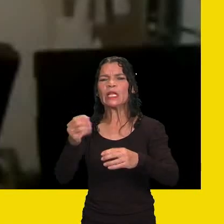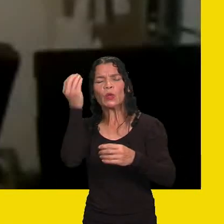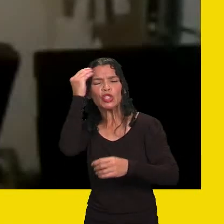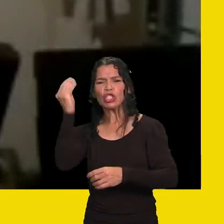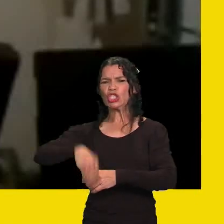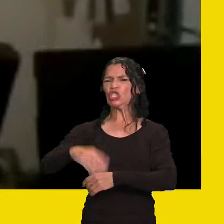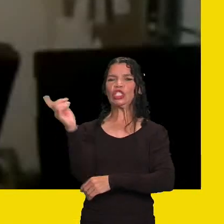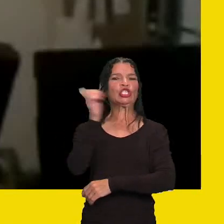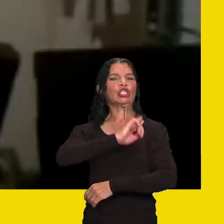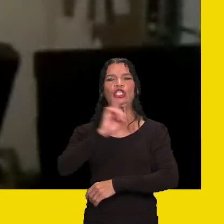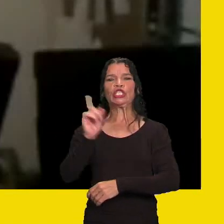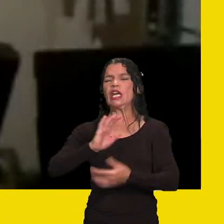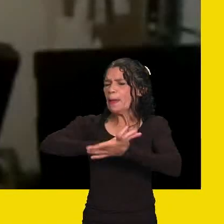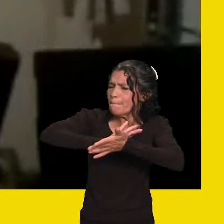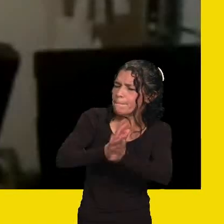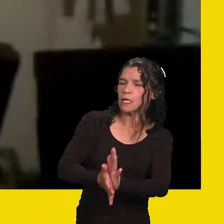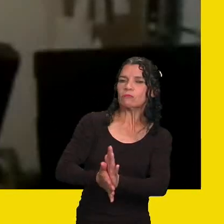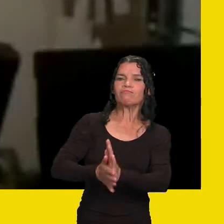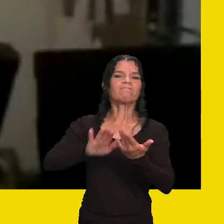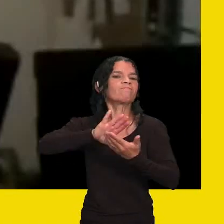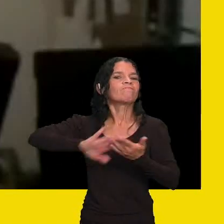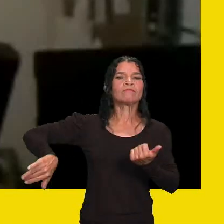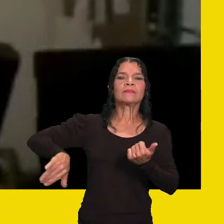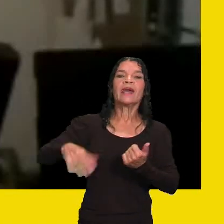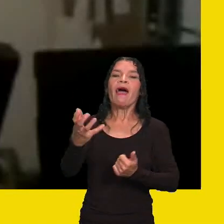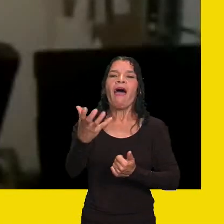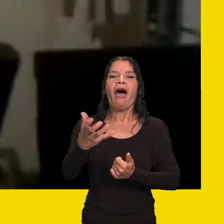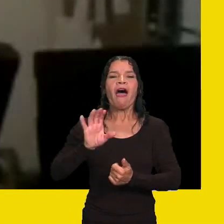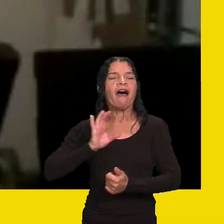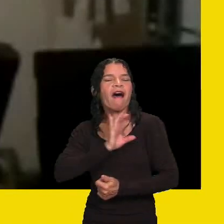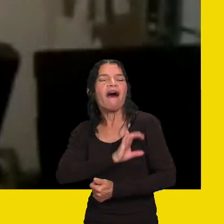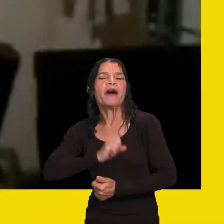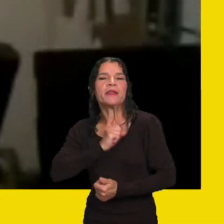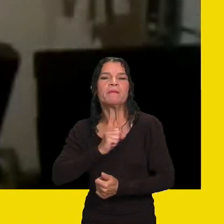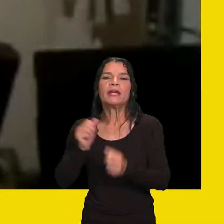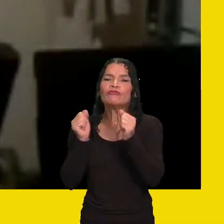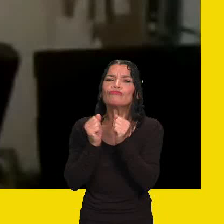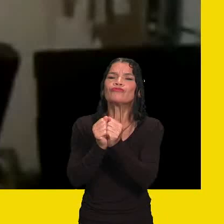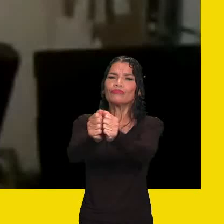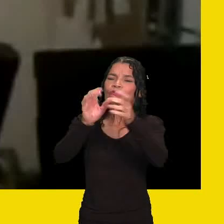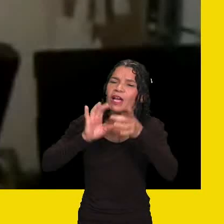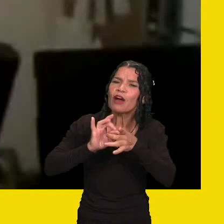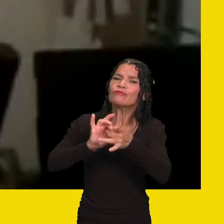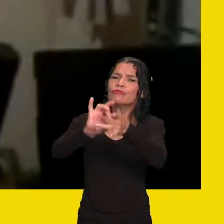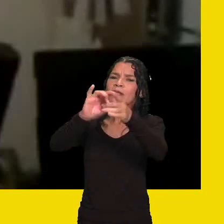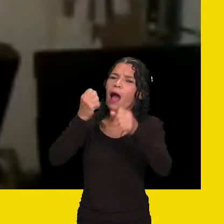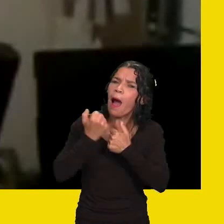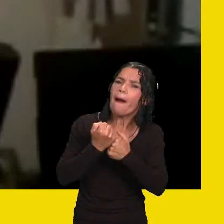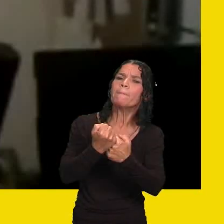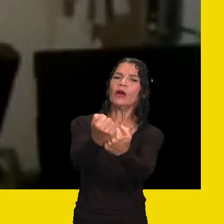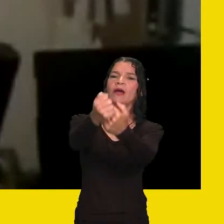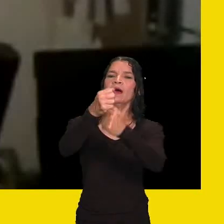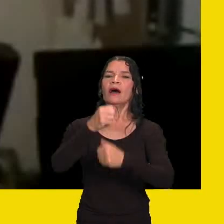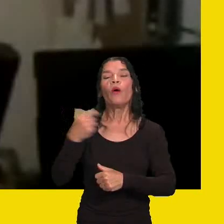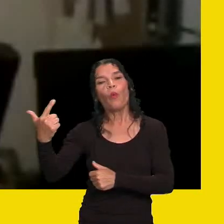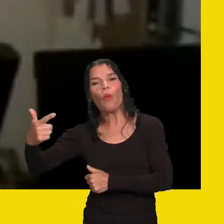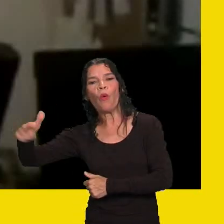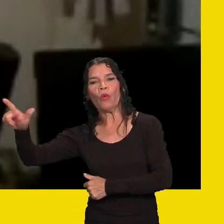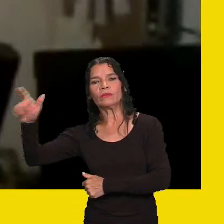de discriminação. Querer bem ao outro, foi o que você acabou de falar